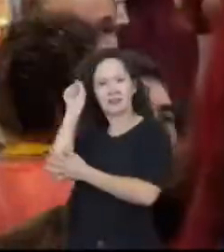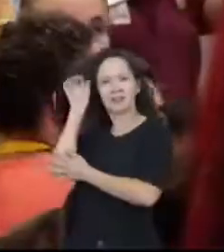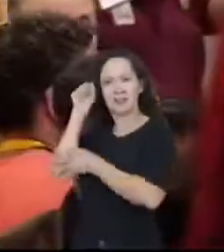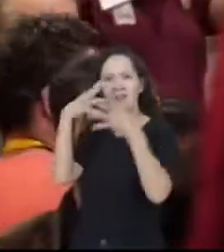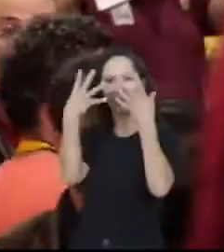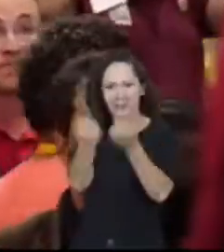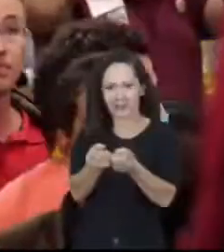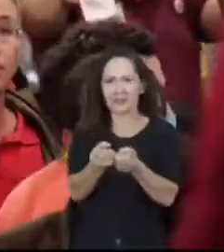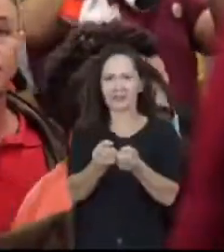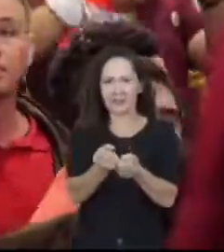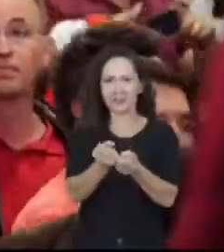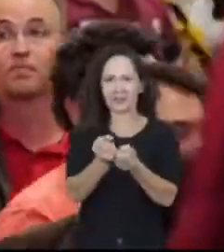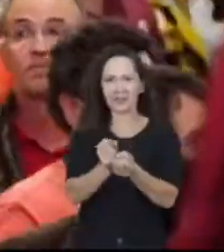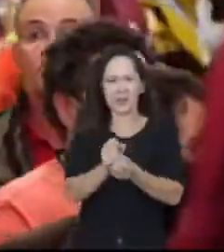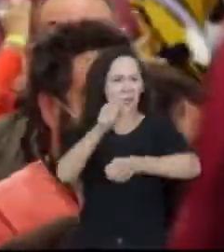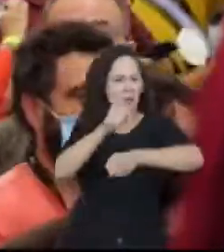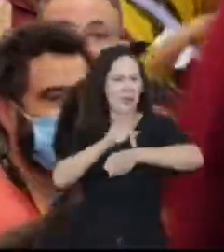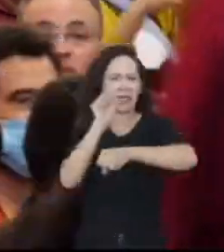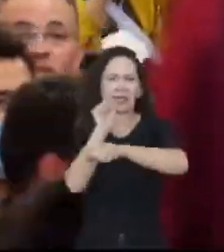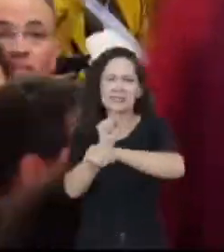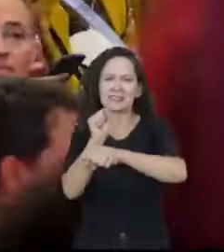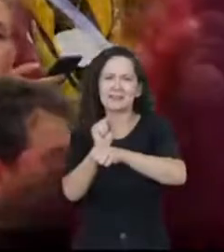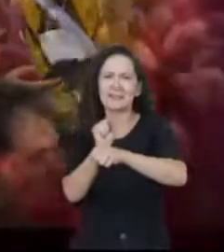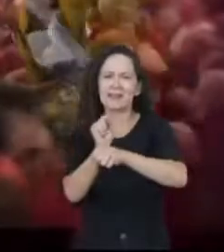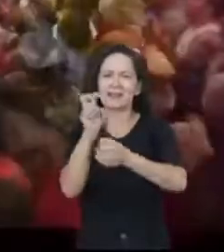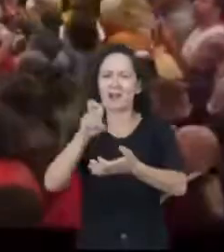momento mais esperado dessa manhã.